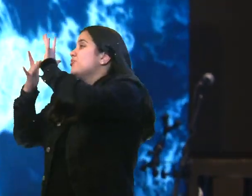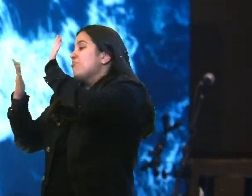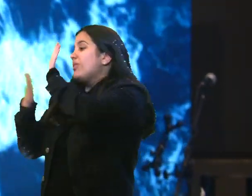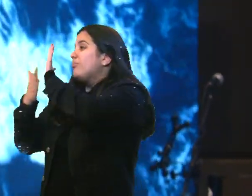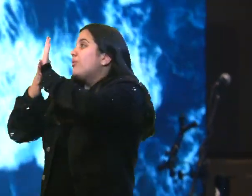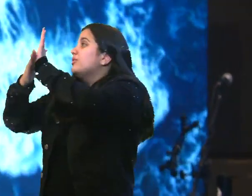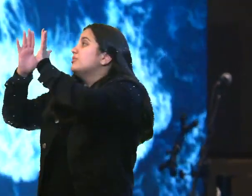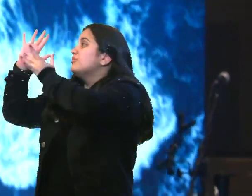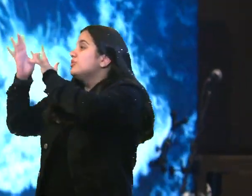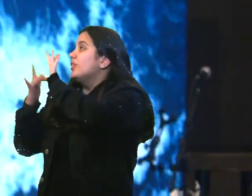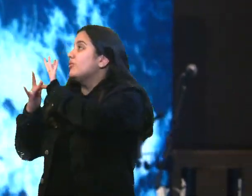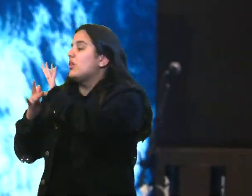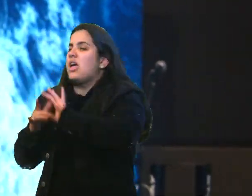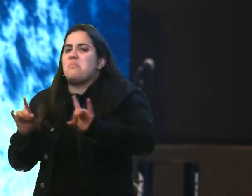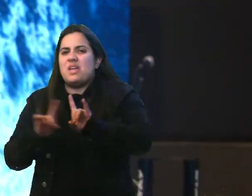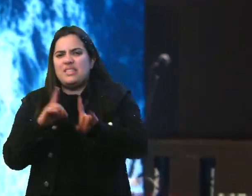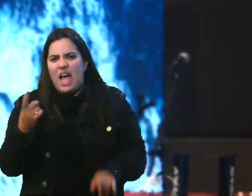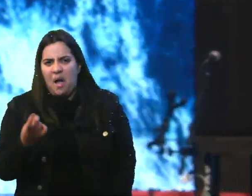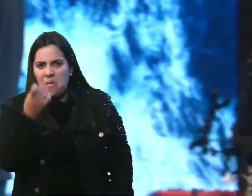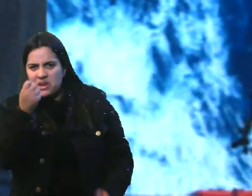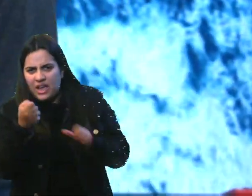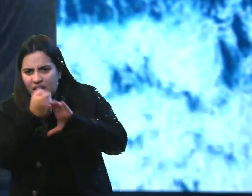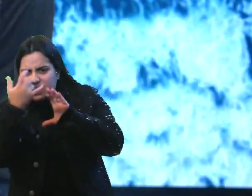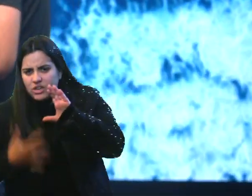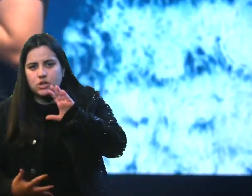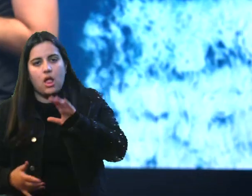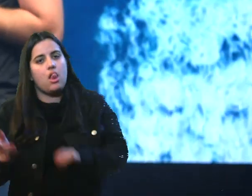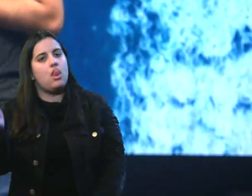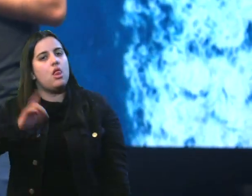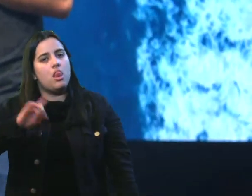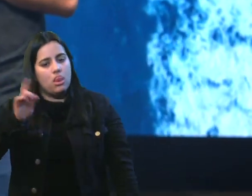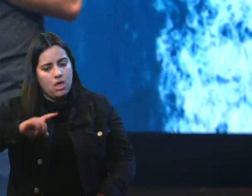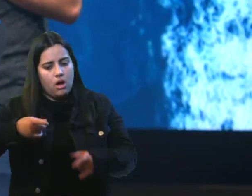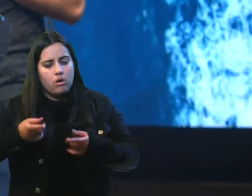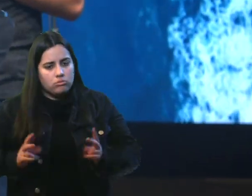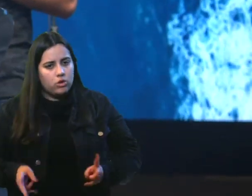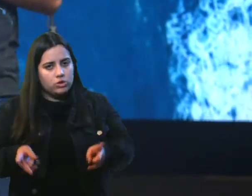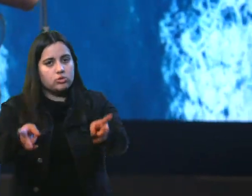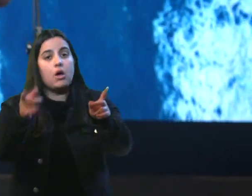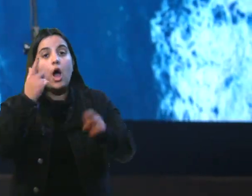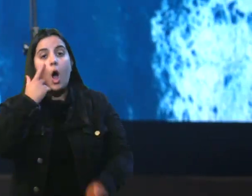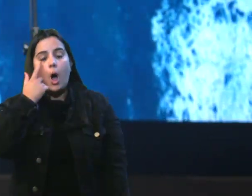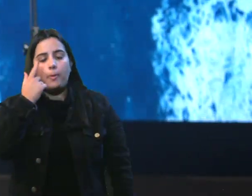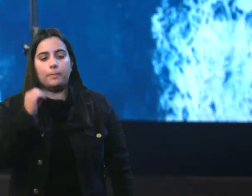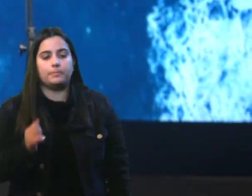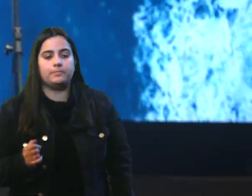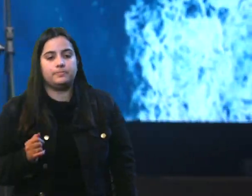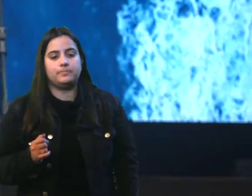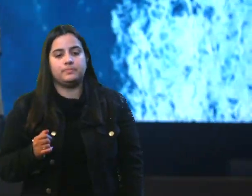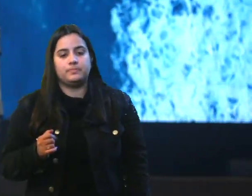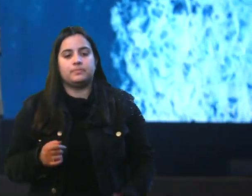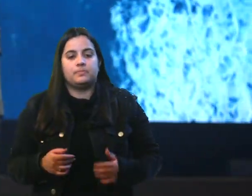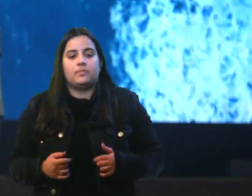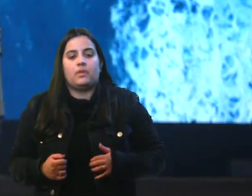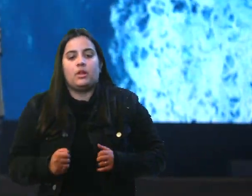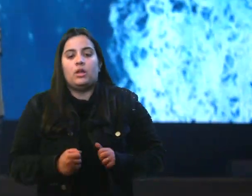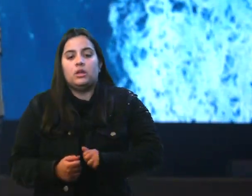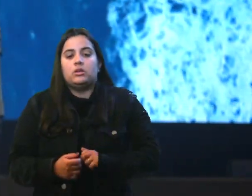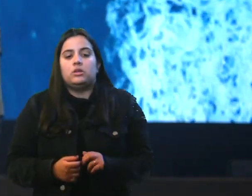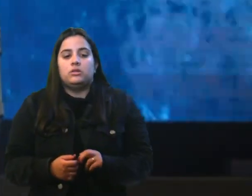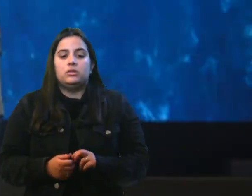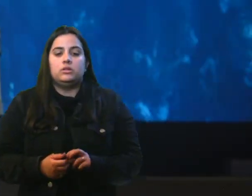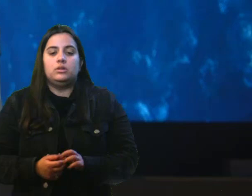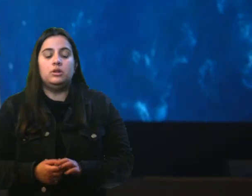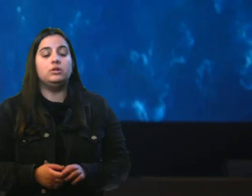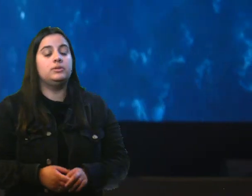Mas essa não é a única característica. O texto continua. E ele segue dizendo, aquele que quer